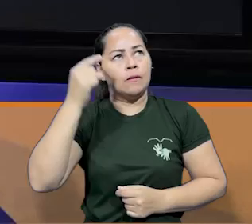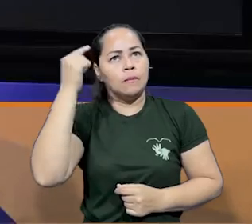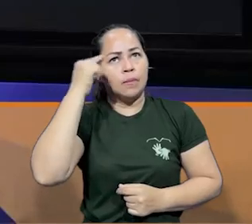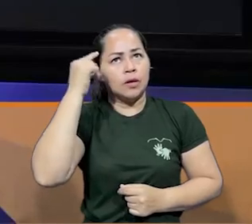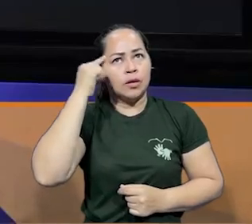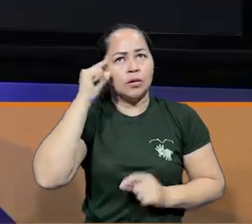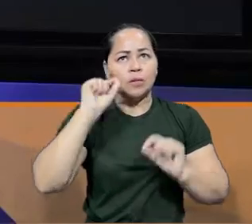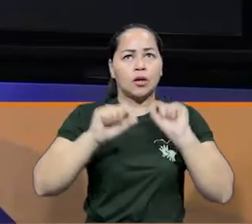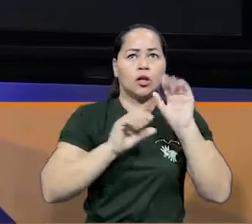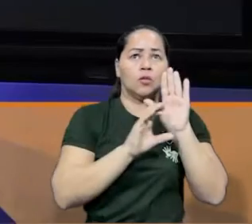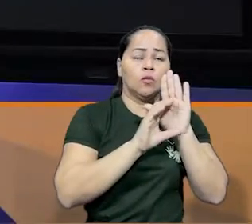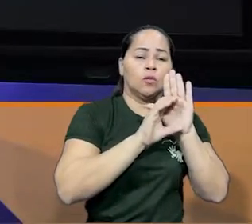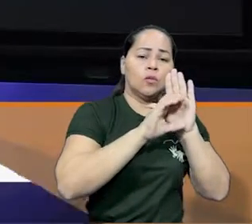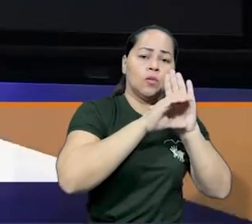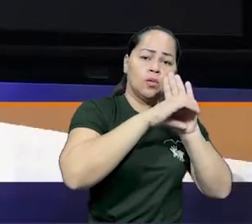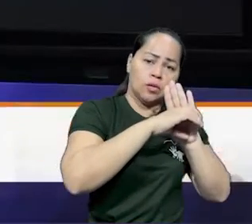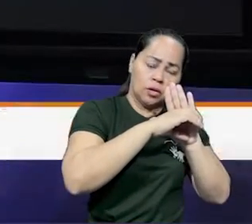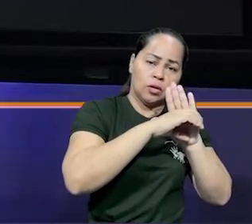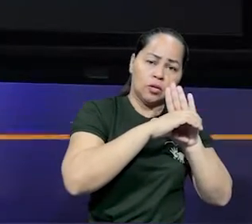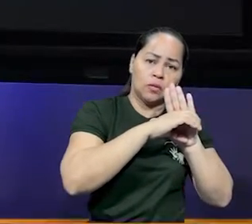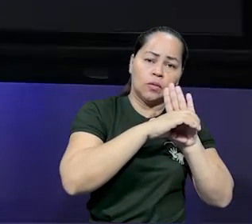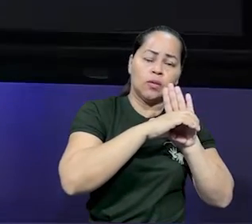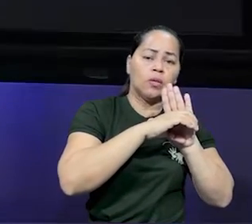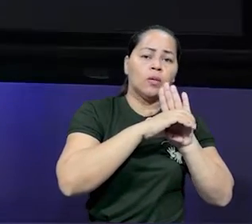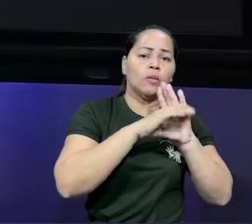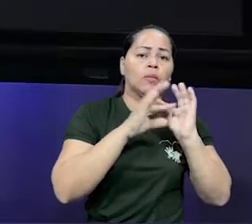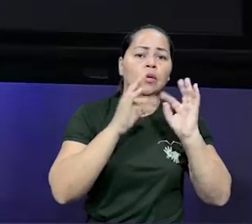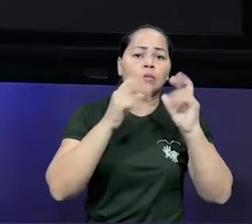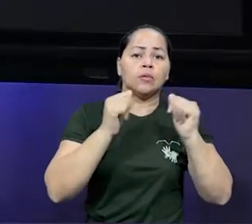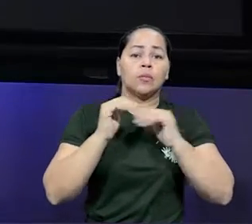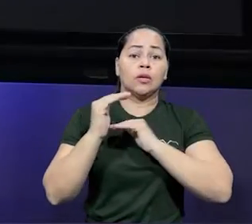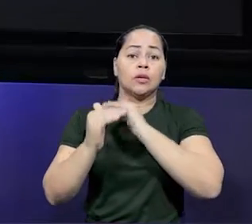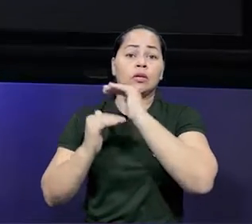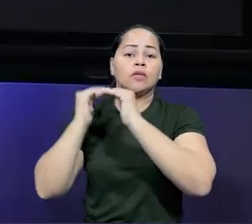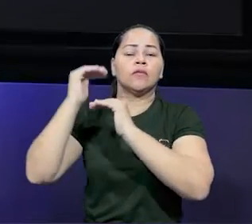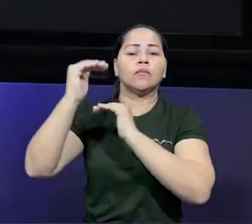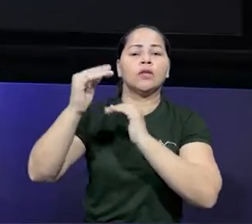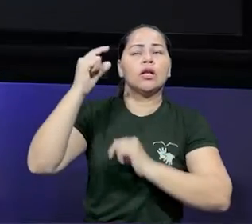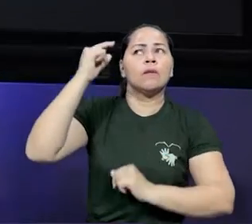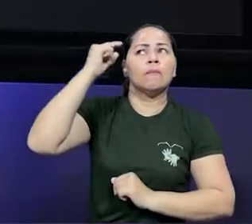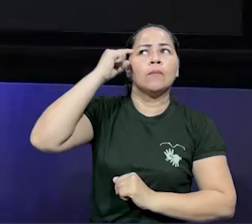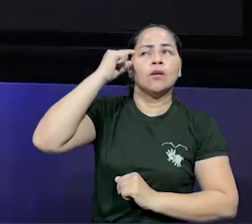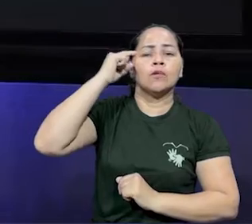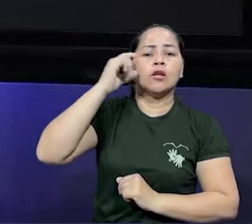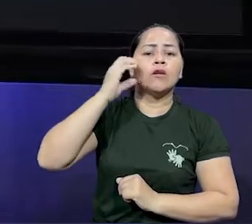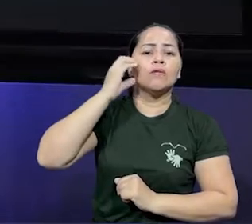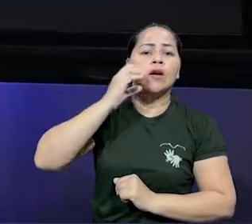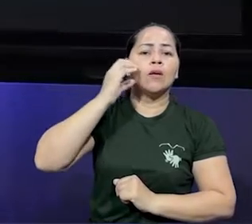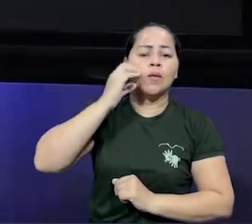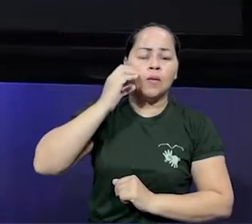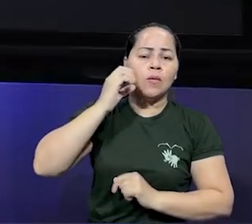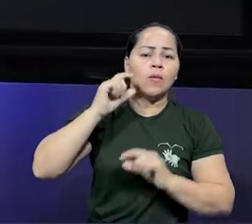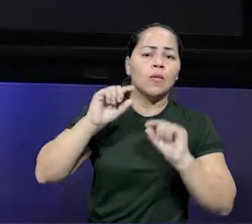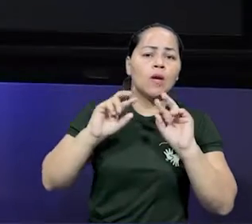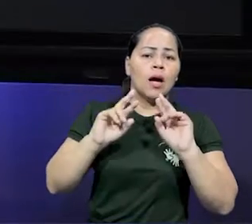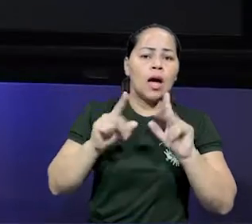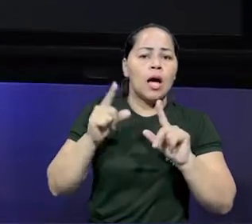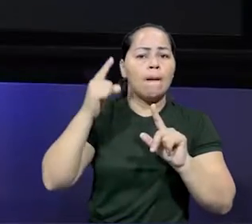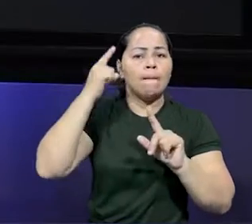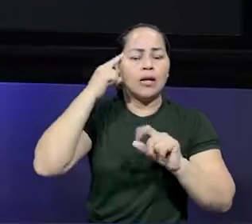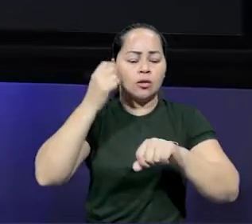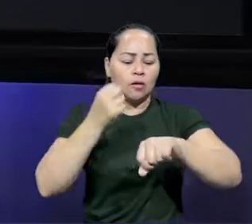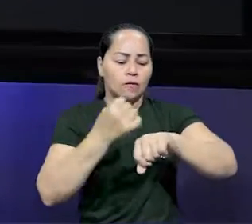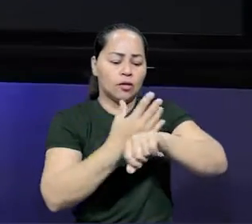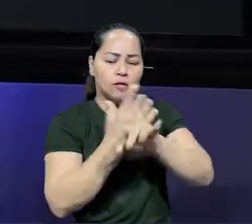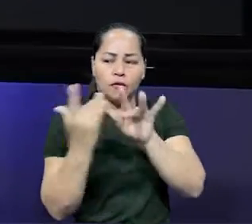o conceito-chave para a ideia de desenvolvimento. Porque para ele, a partir das relações afetivas, da